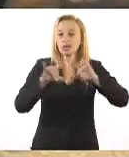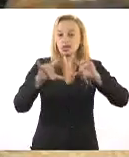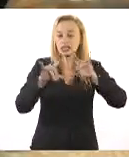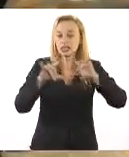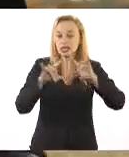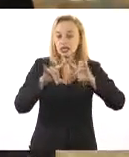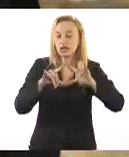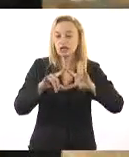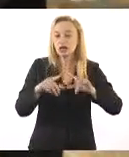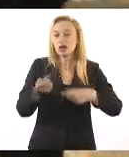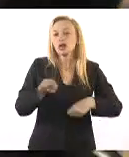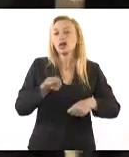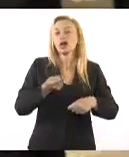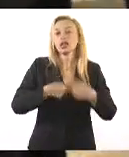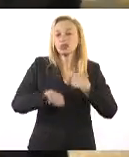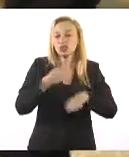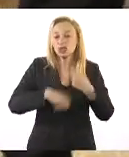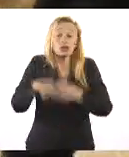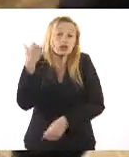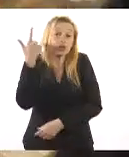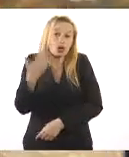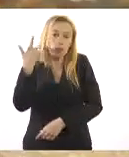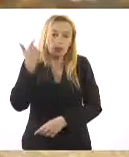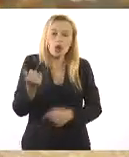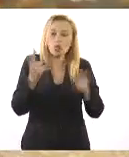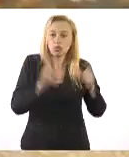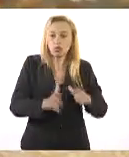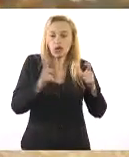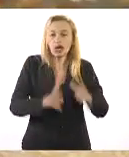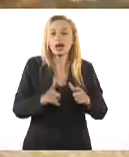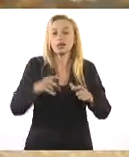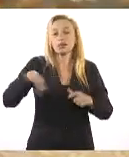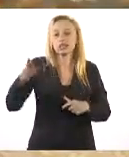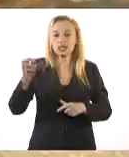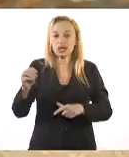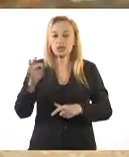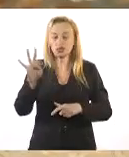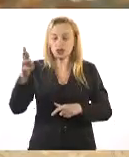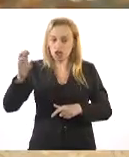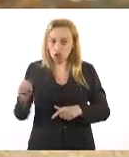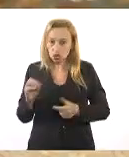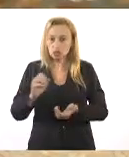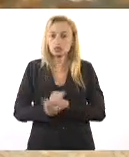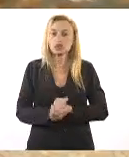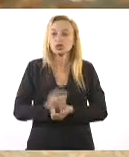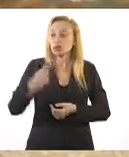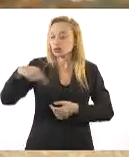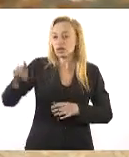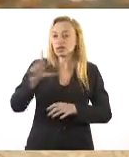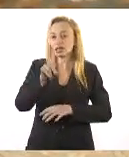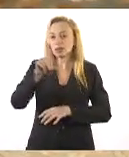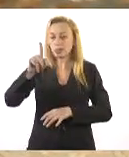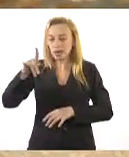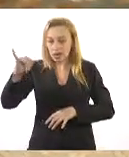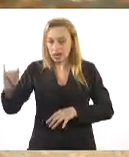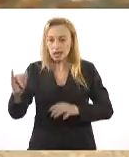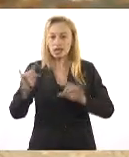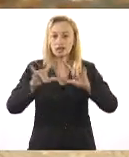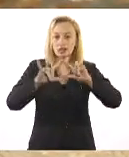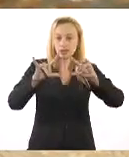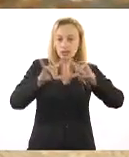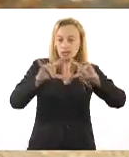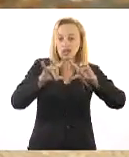uma forma de gestão razoável para o território foi marcelo freixo lá que presidiu a cpi das milícias diz que